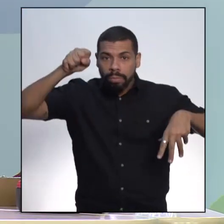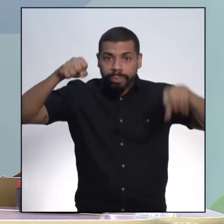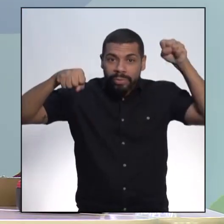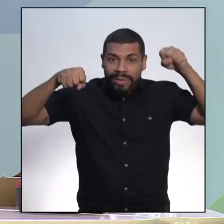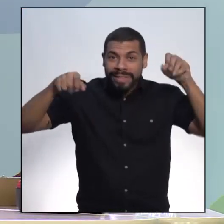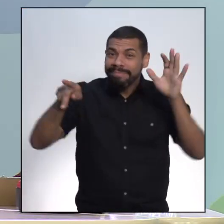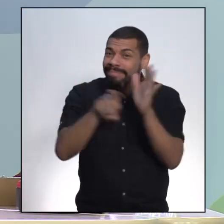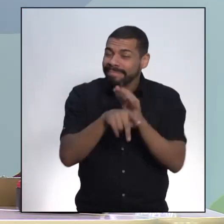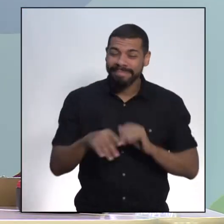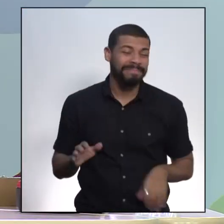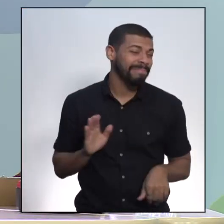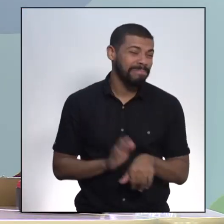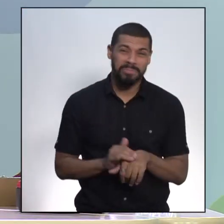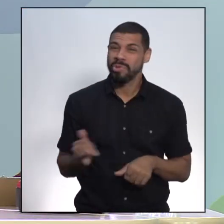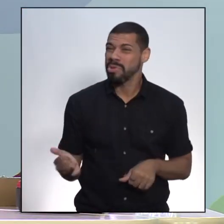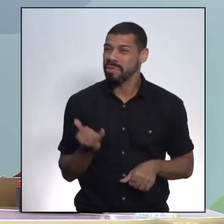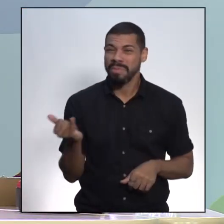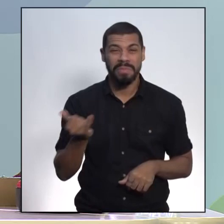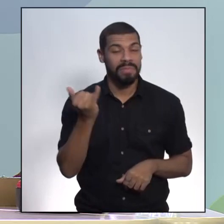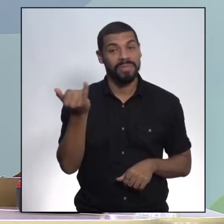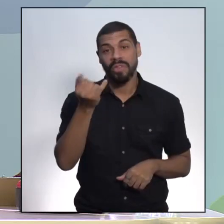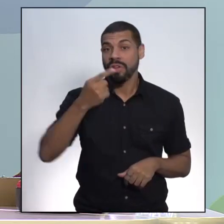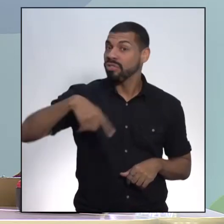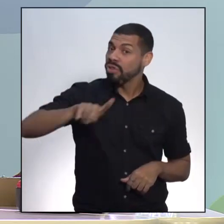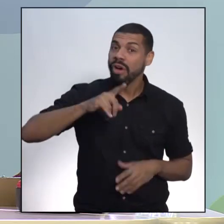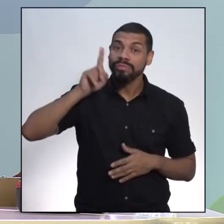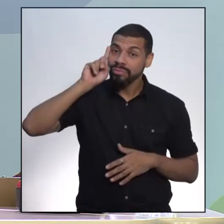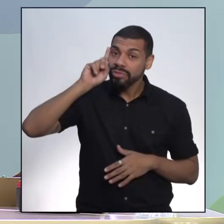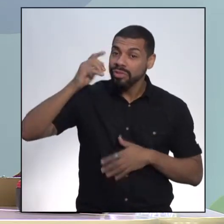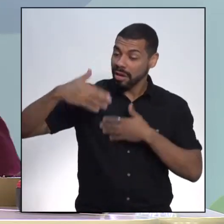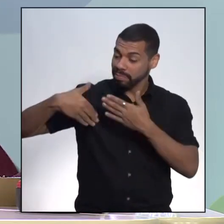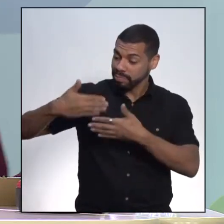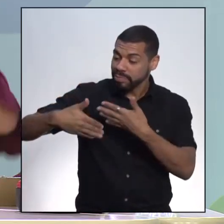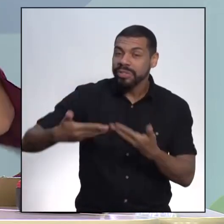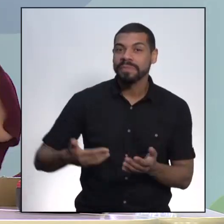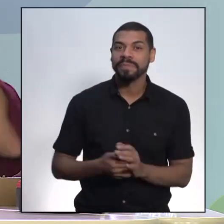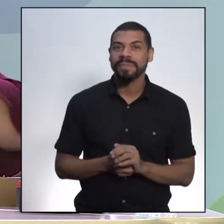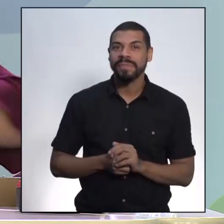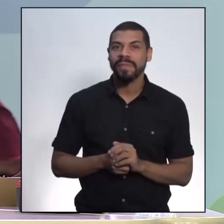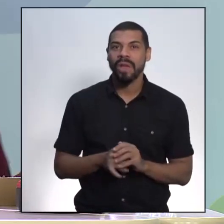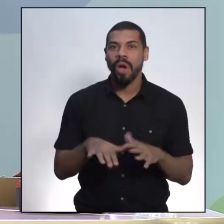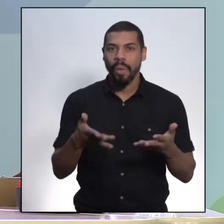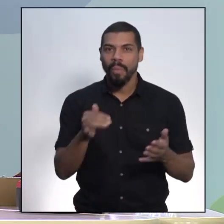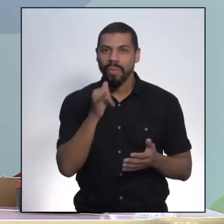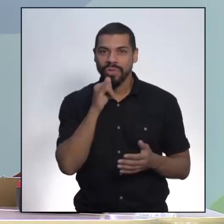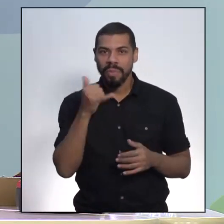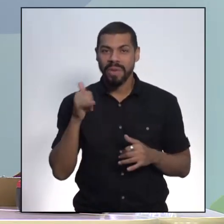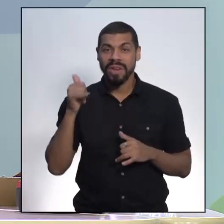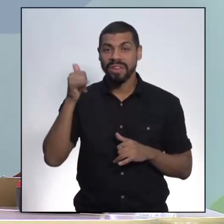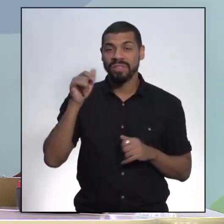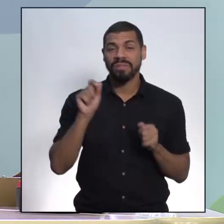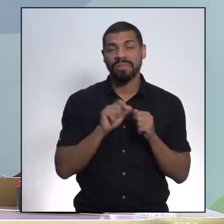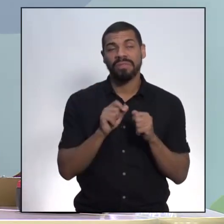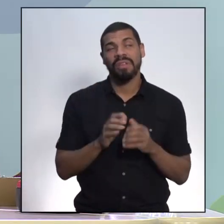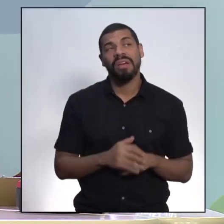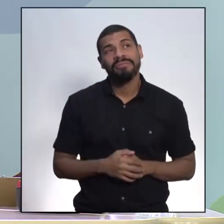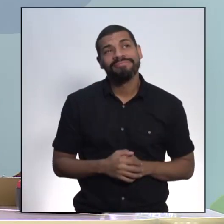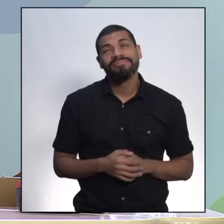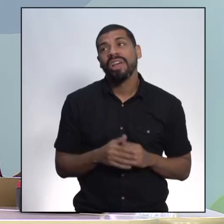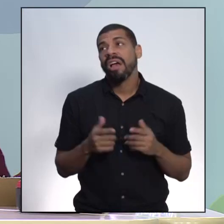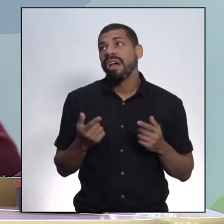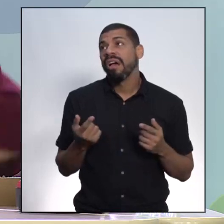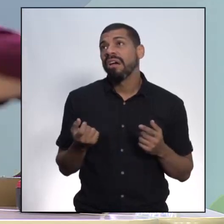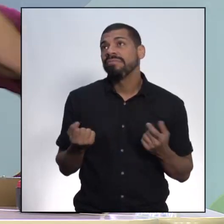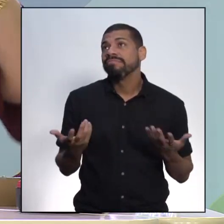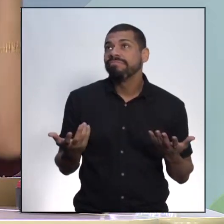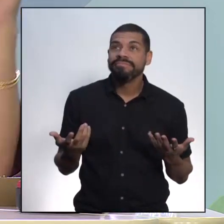coisa incrível que está no nosso dia a dia. Tanto é que quando a energia acaba em casa, o que você faz? Quando